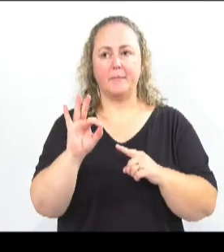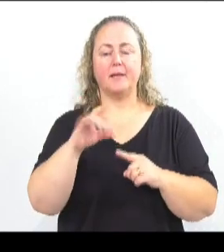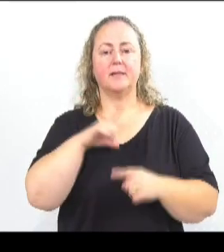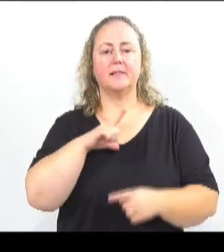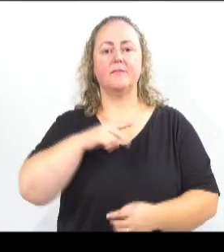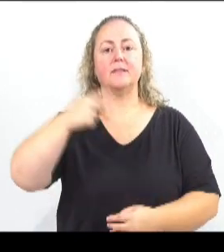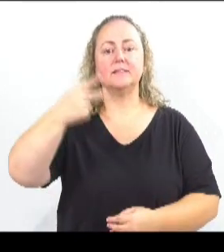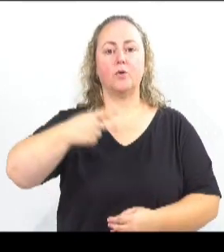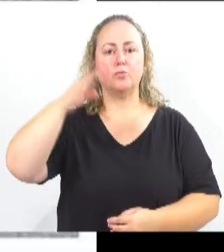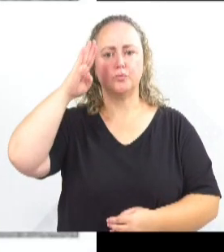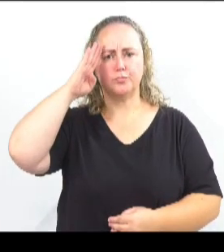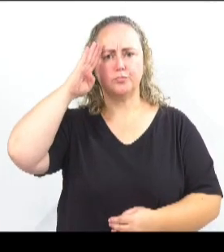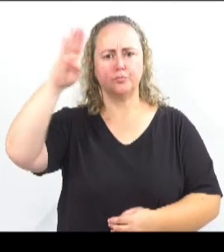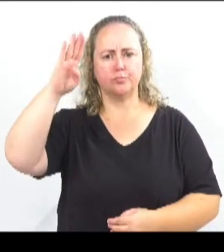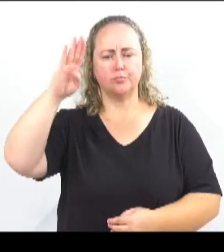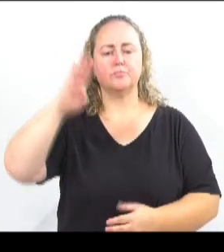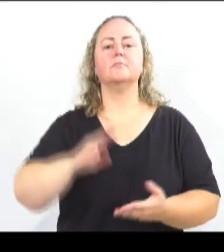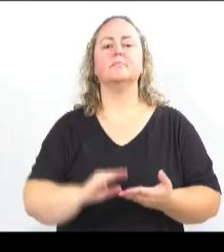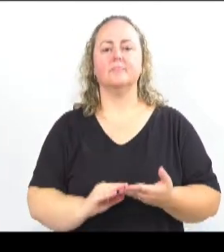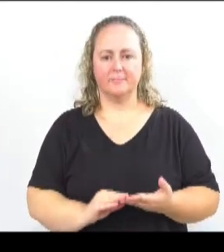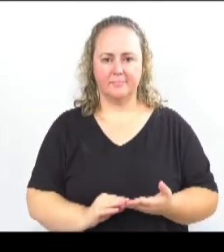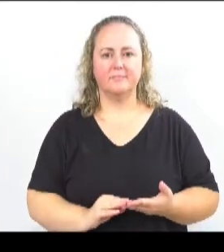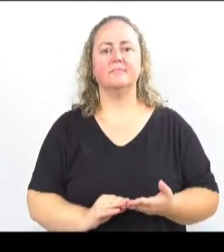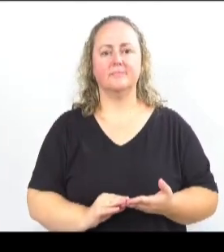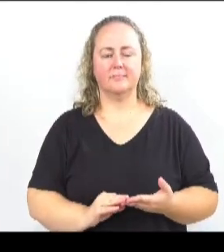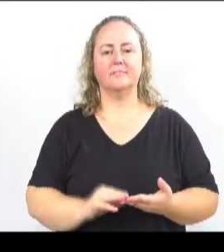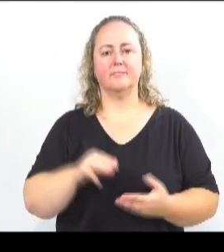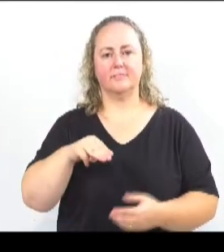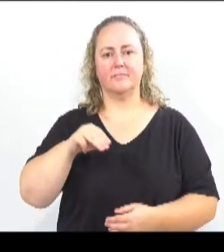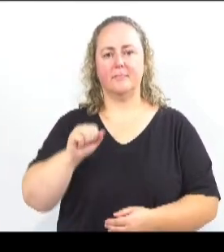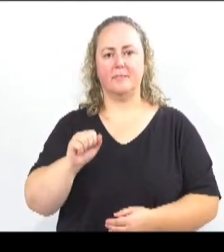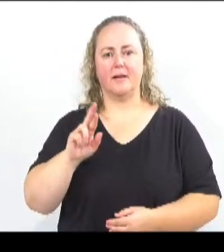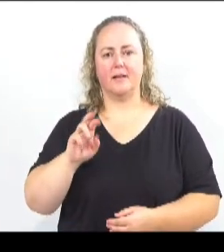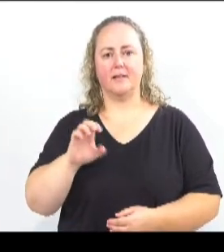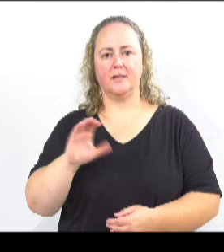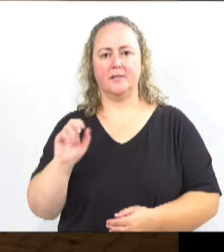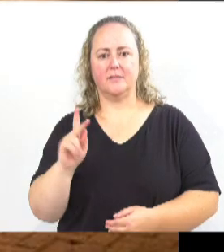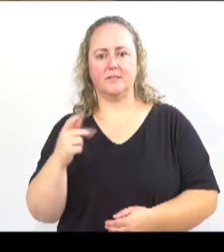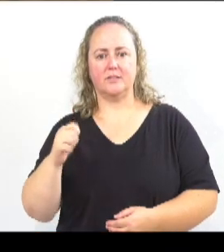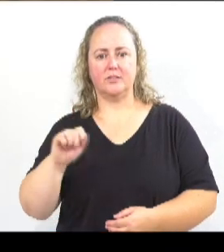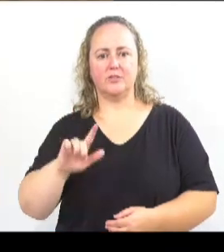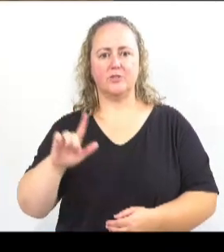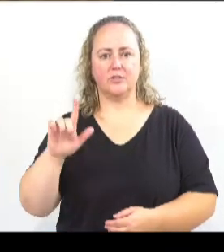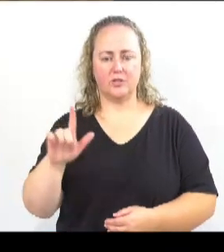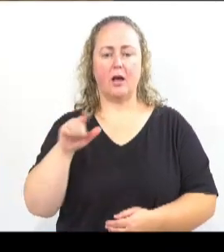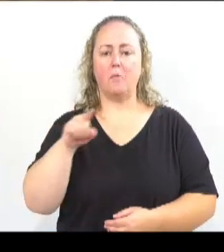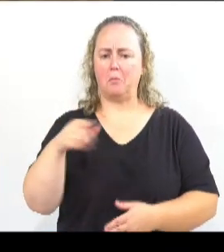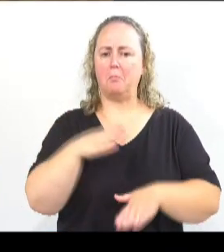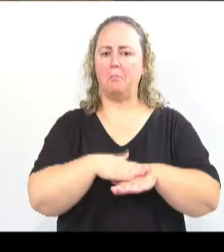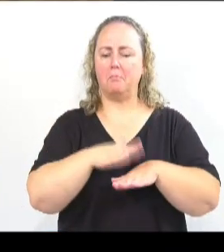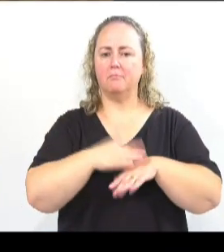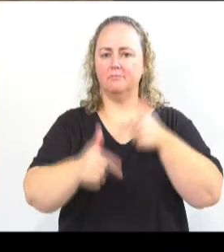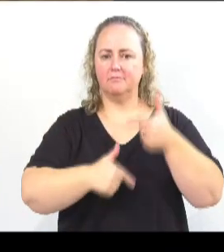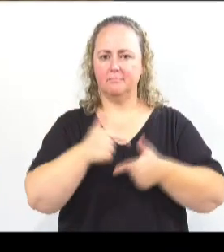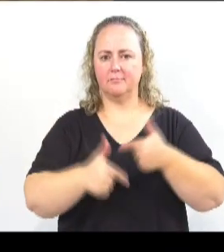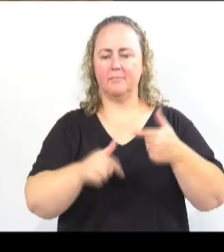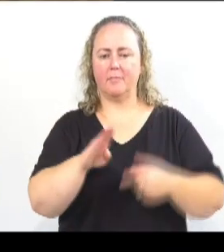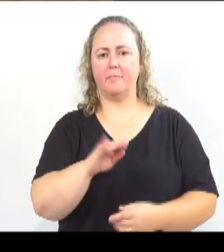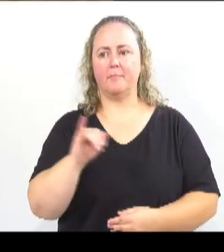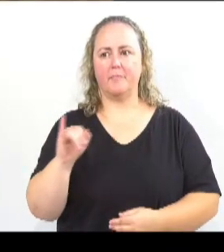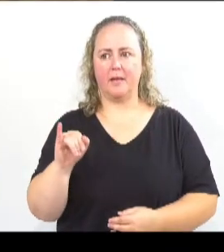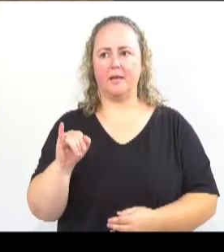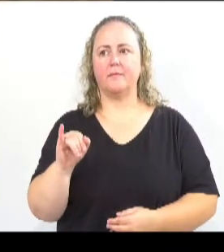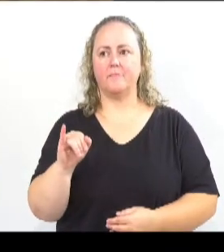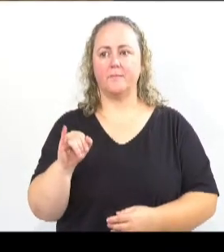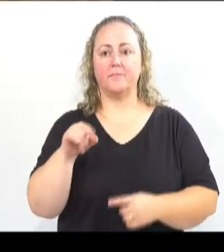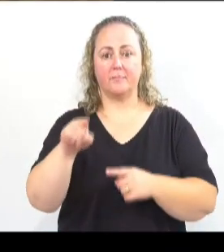comandante do batalhão, Marechal Floriano de Lima Breiner, que era major aqui na época, atuou aqui no batalhão, ele foi do Estado-Maior da